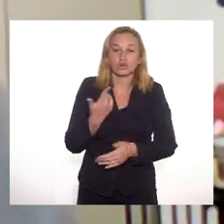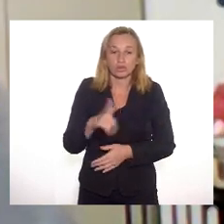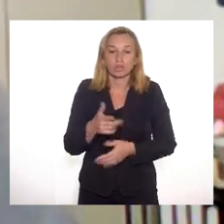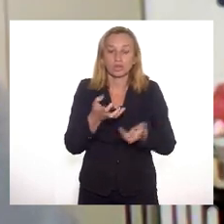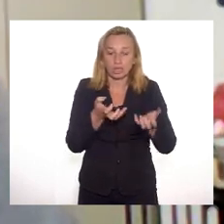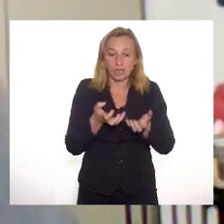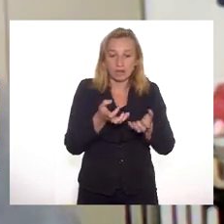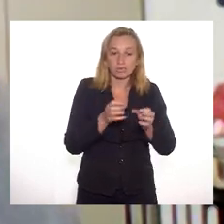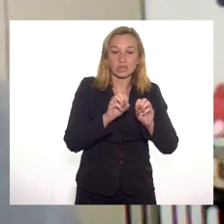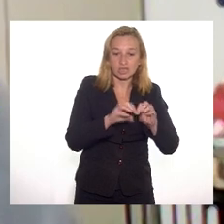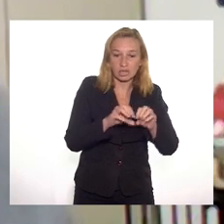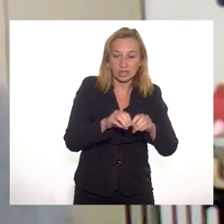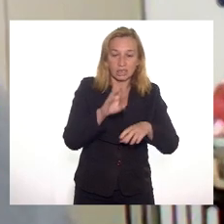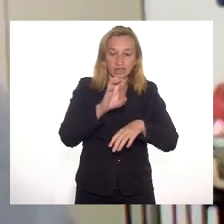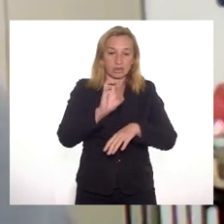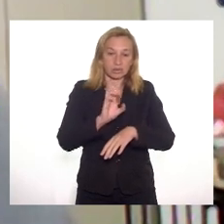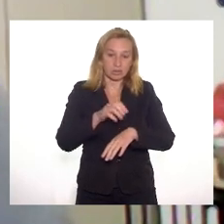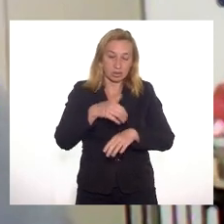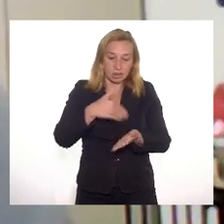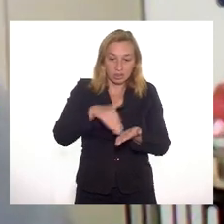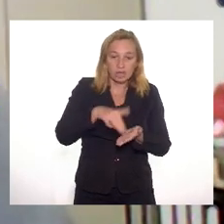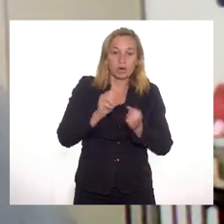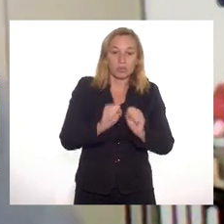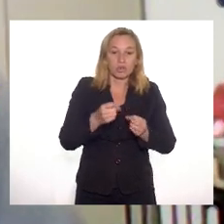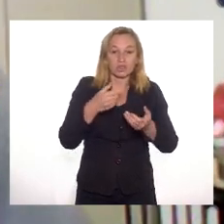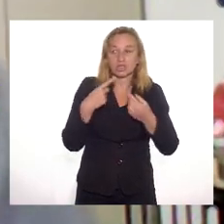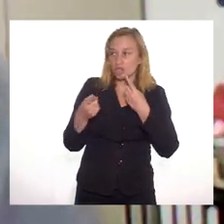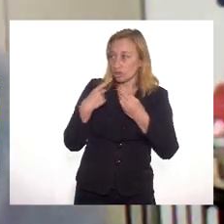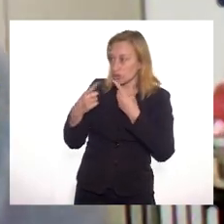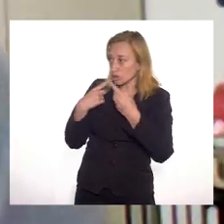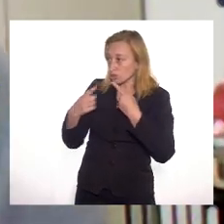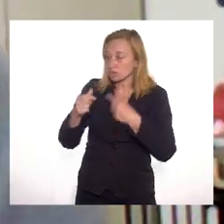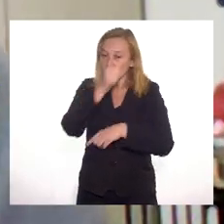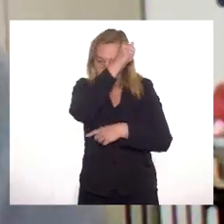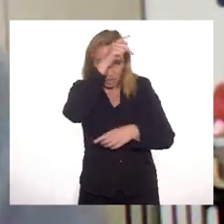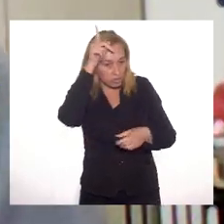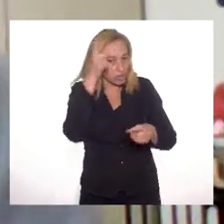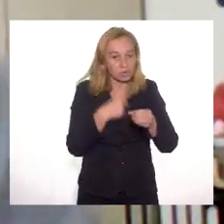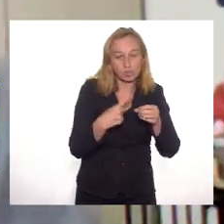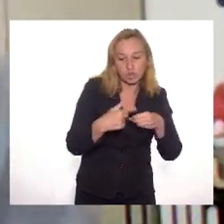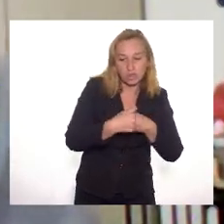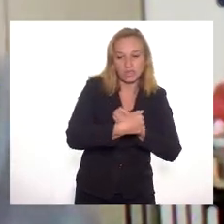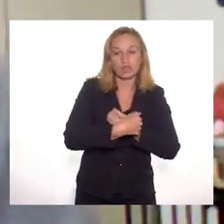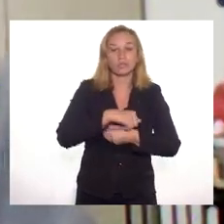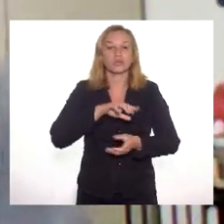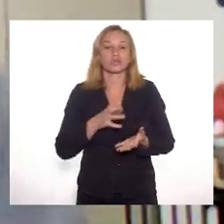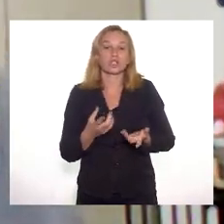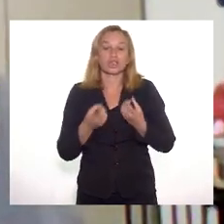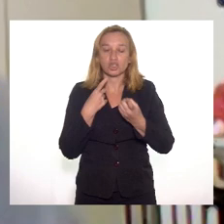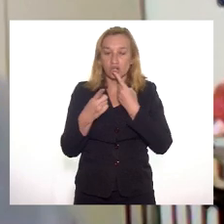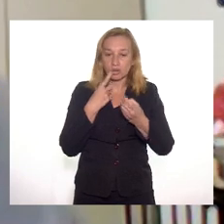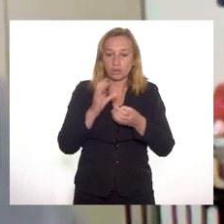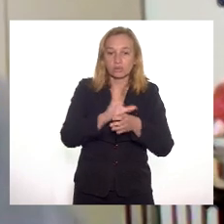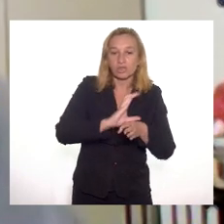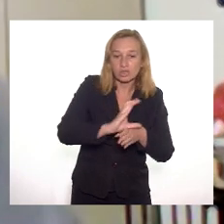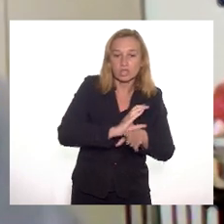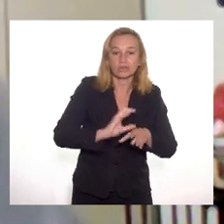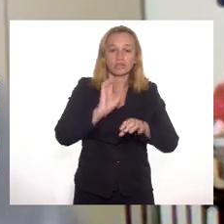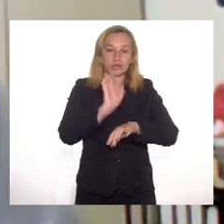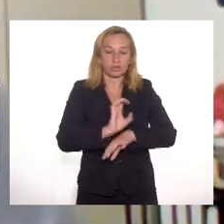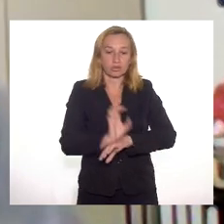de Educação possa, dialogando com os prefeitos, dialogando com os municípios, dialogando com o Conselho Estadual de